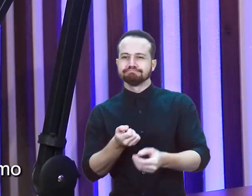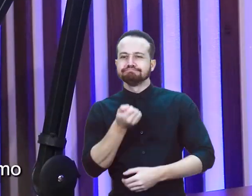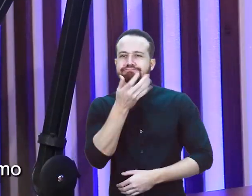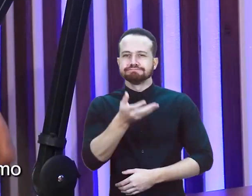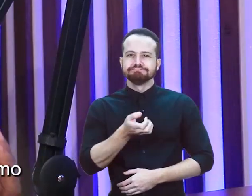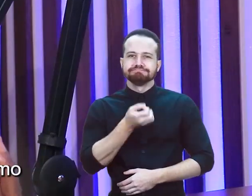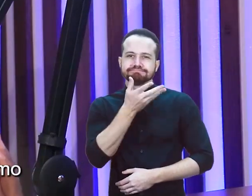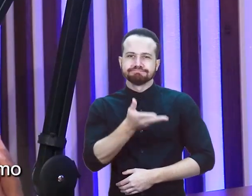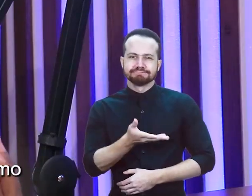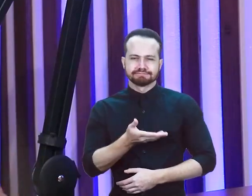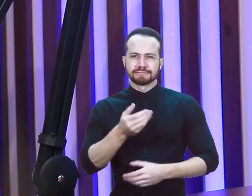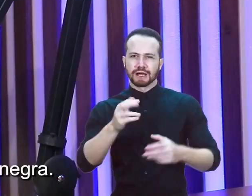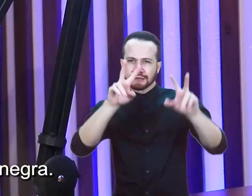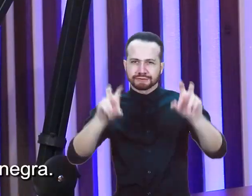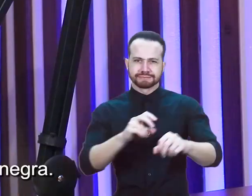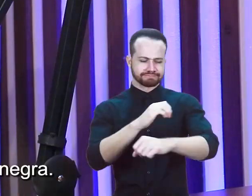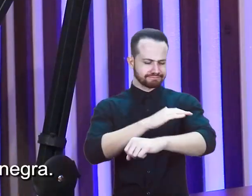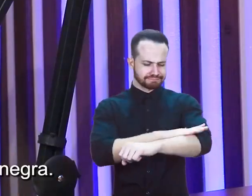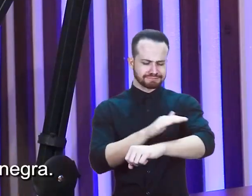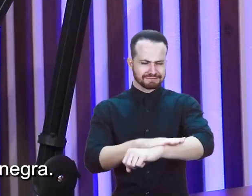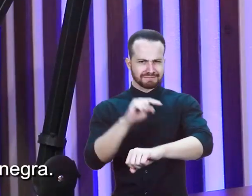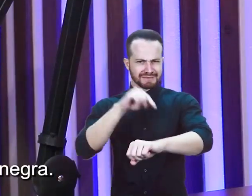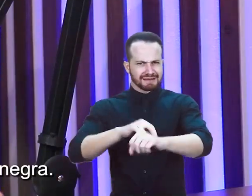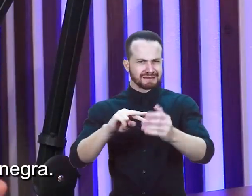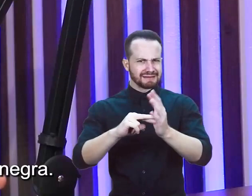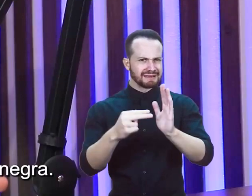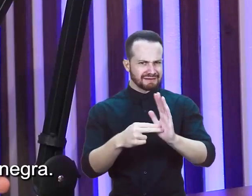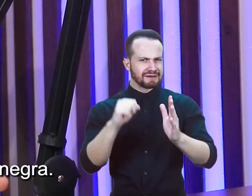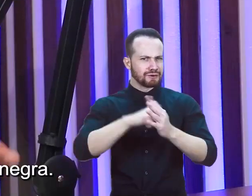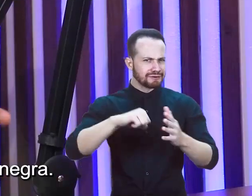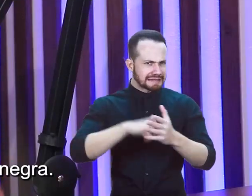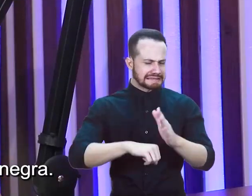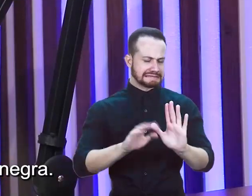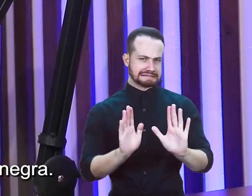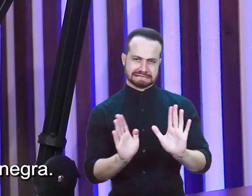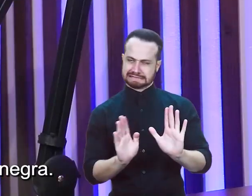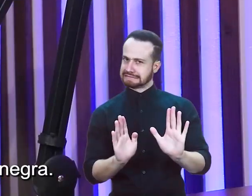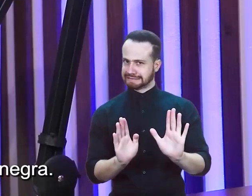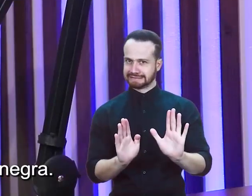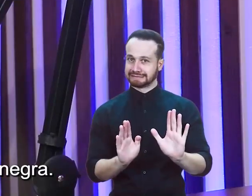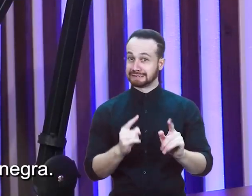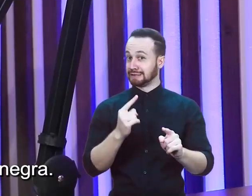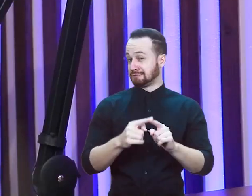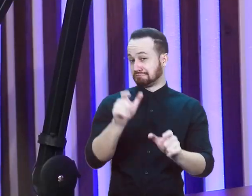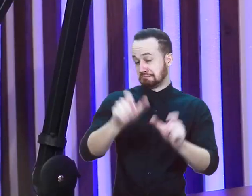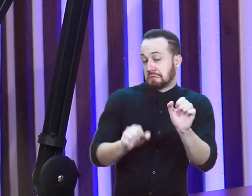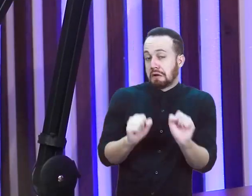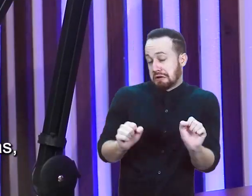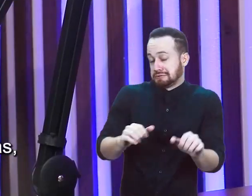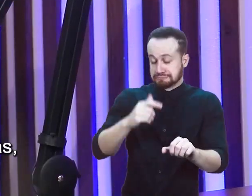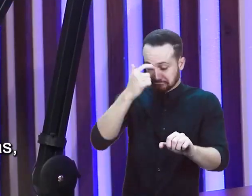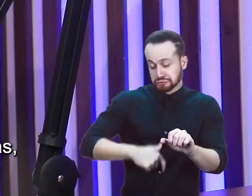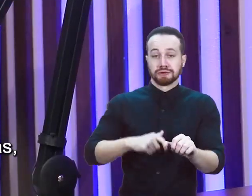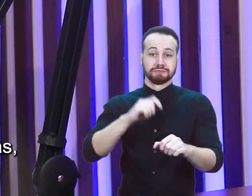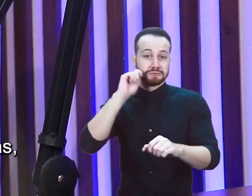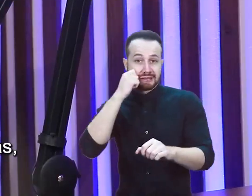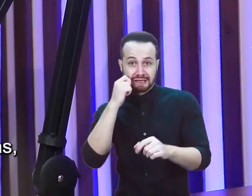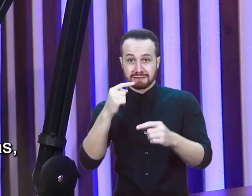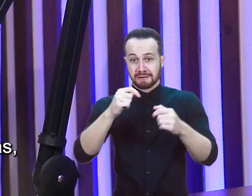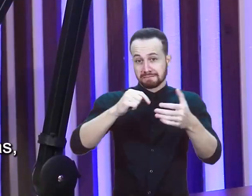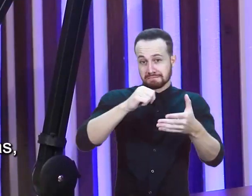que falar sobre racismo não significa combatê-lo, mesmo que seja um negro ou uma negra. Tem